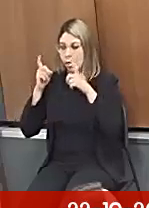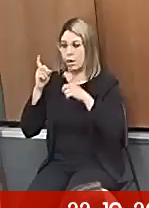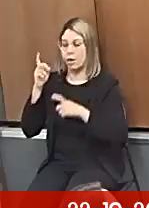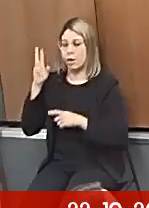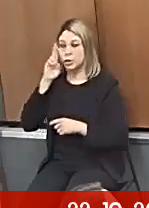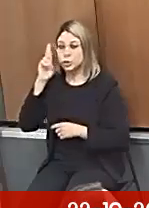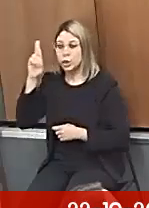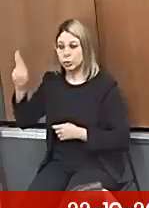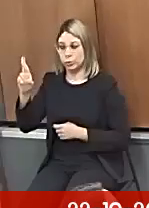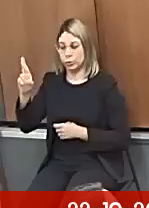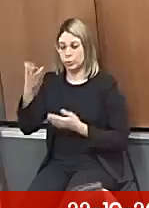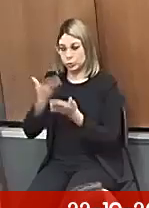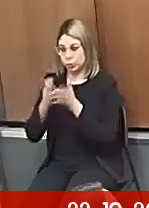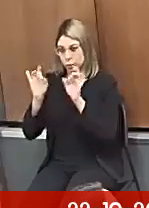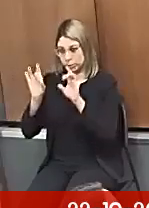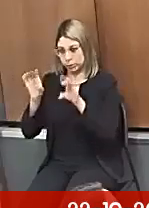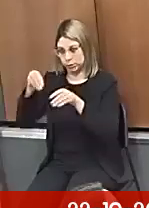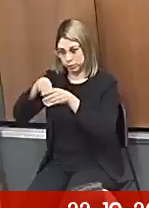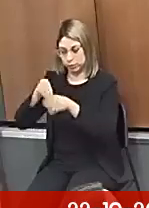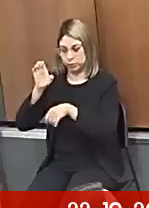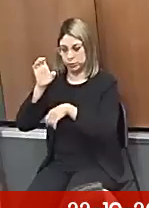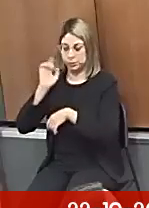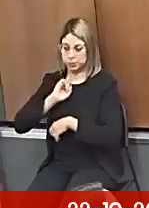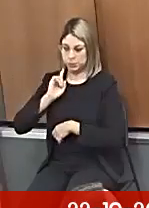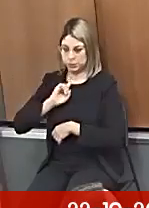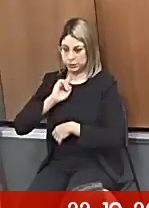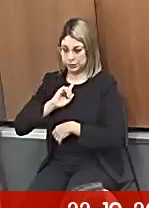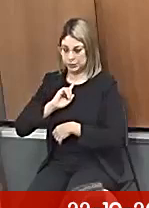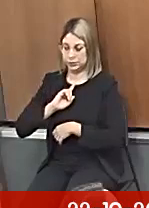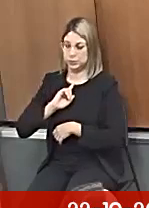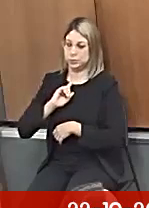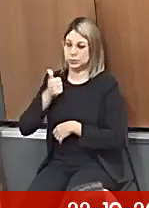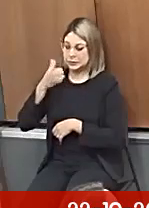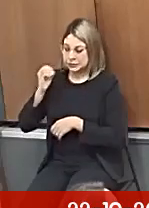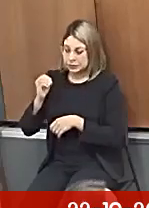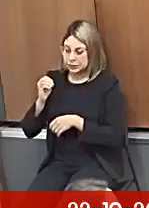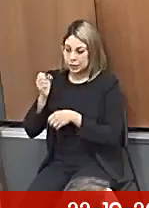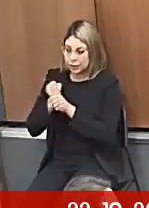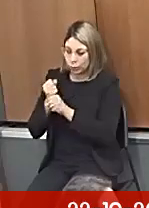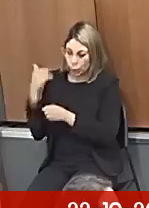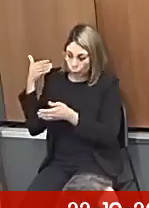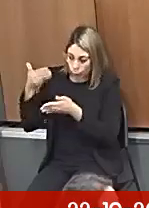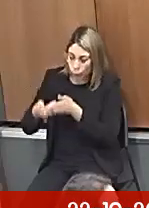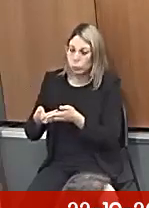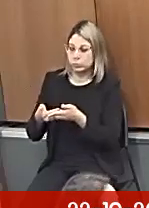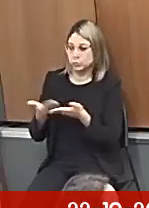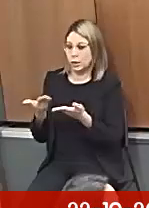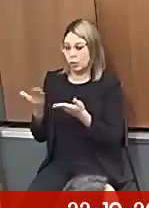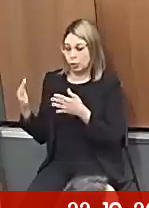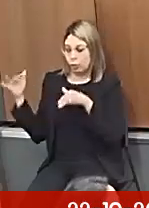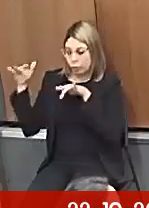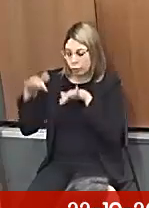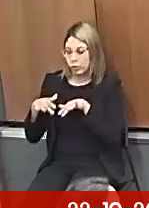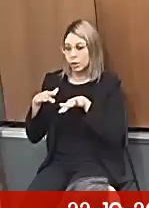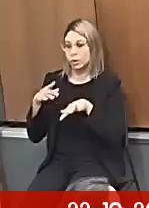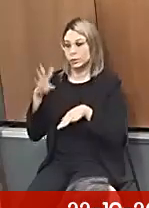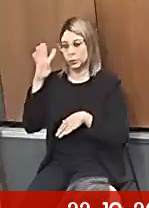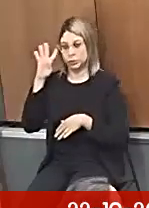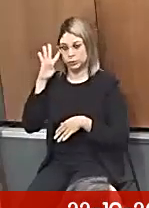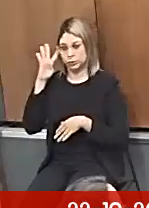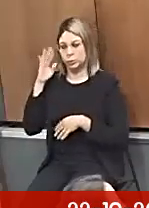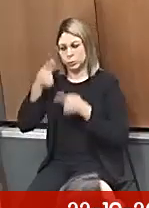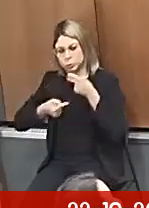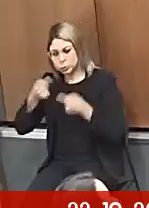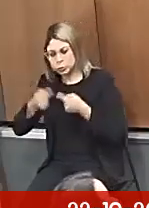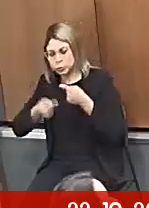especiais de Minas Gerais, nos últimos 10 anos, acontecerá quarta-feira que vem, ouvir, discutir e criar